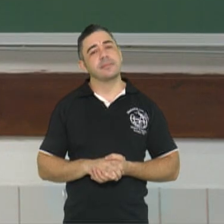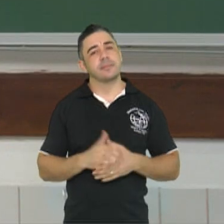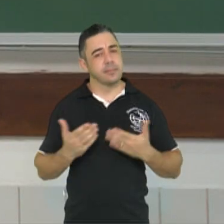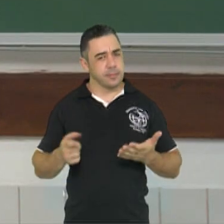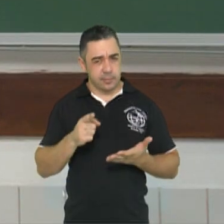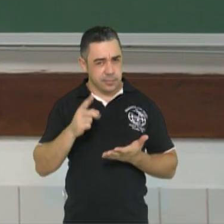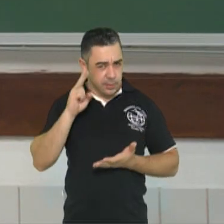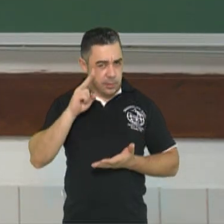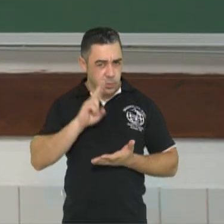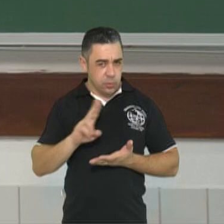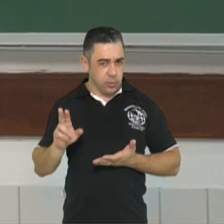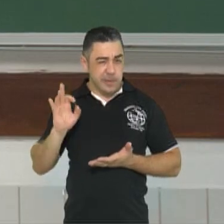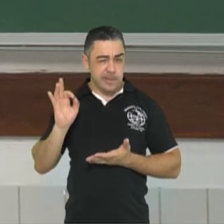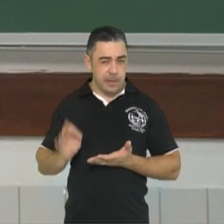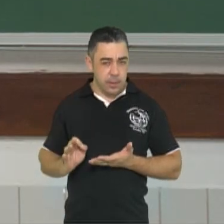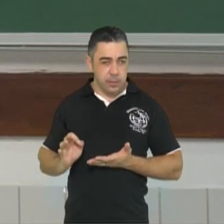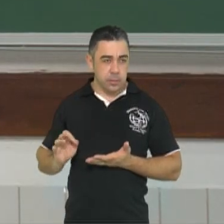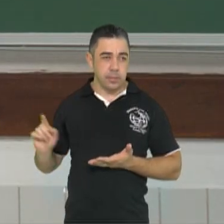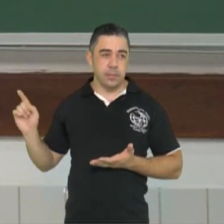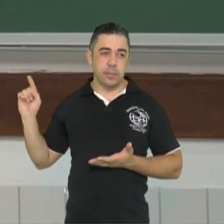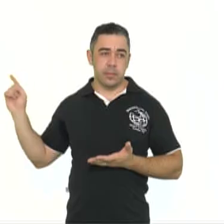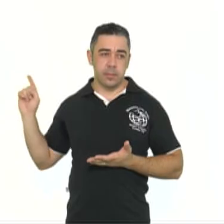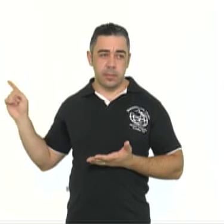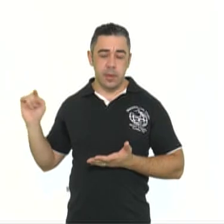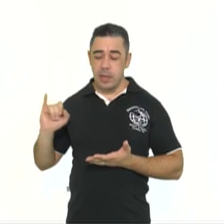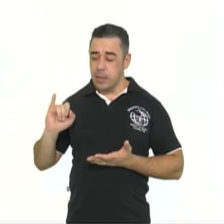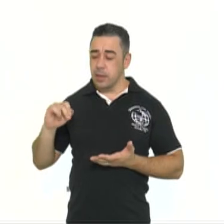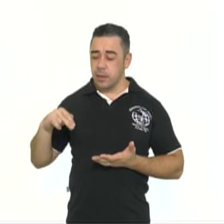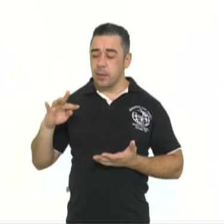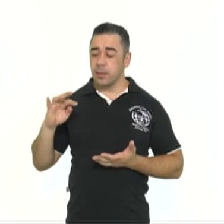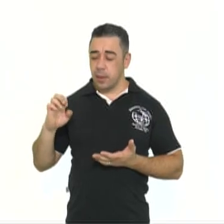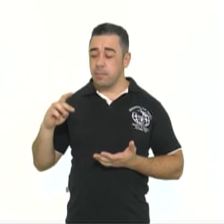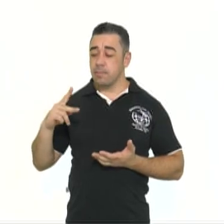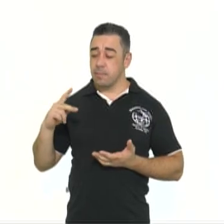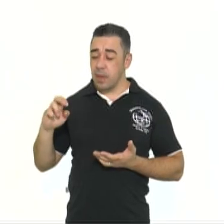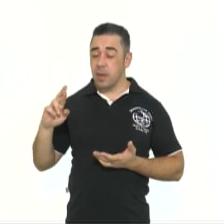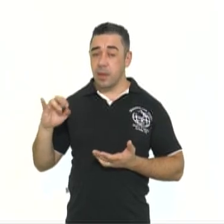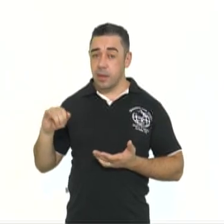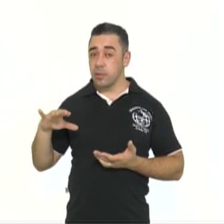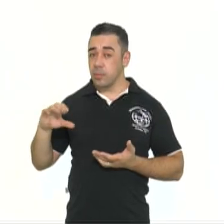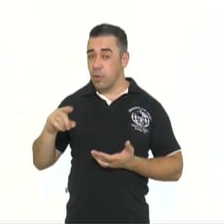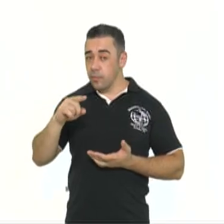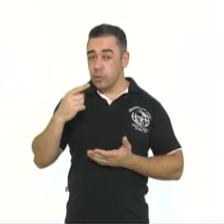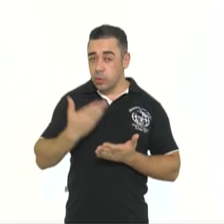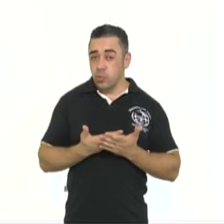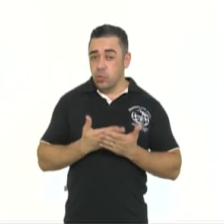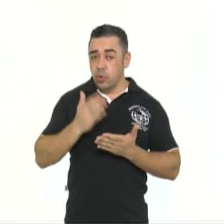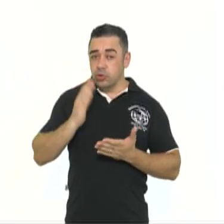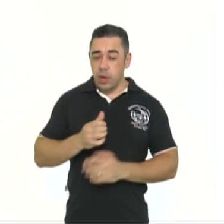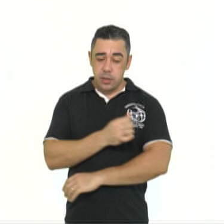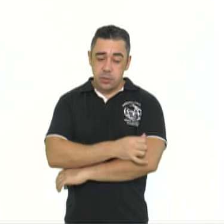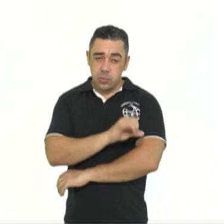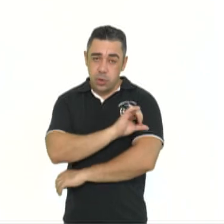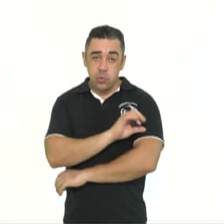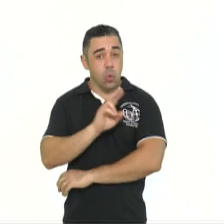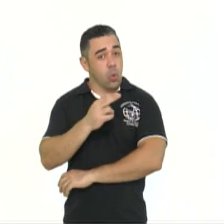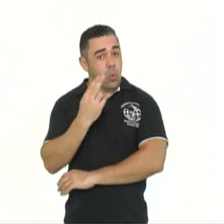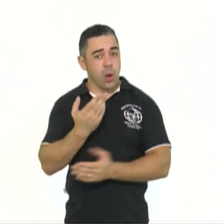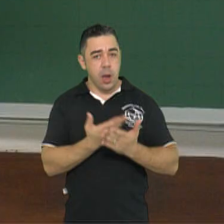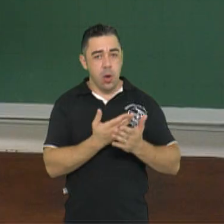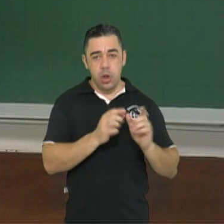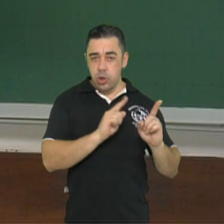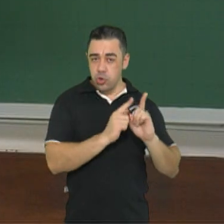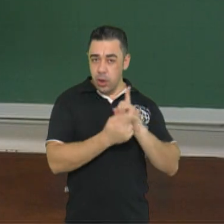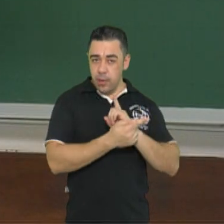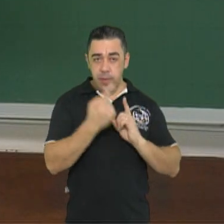aí, será que você lembrou o nome correto? Vamos ver aqui, gente, ó. Intemperismo. Então, você viu lá no seu ensino fundamental ou nas aulas de geografia que o intemperismo,